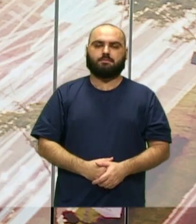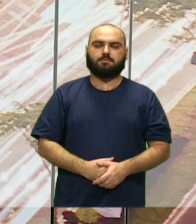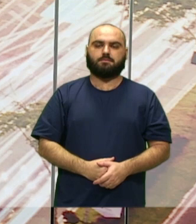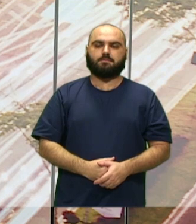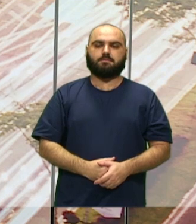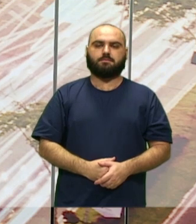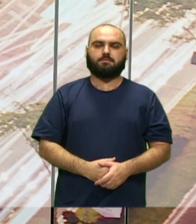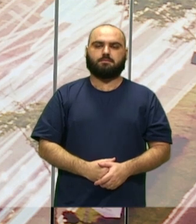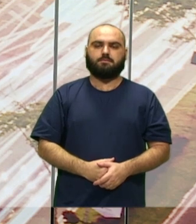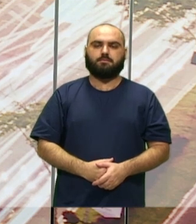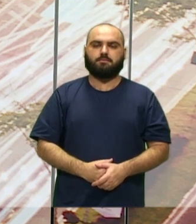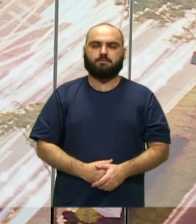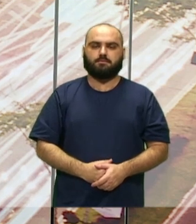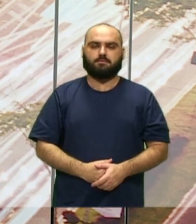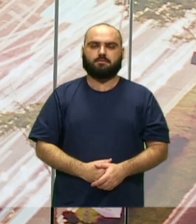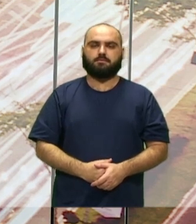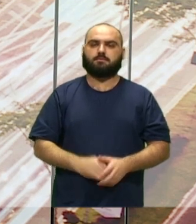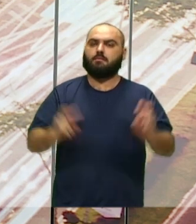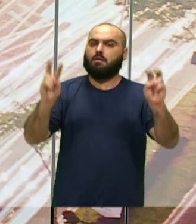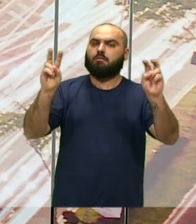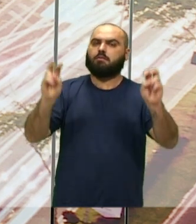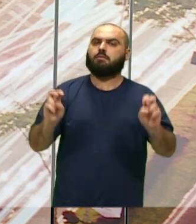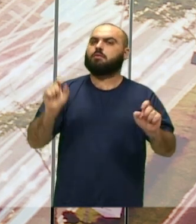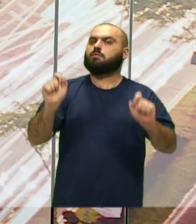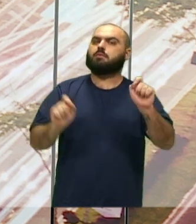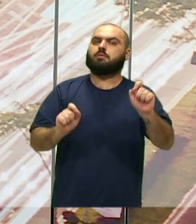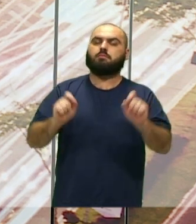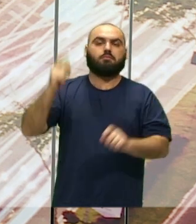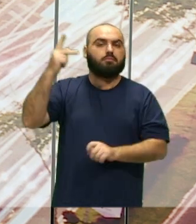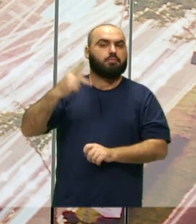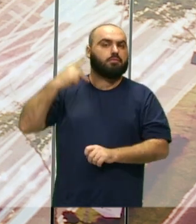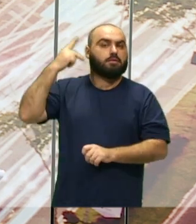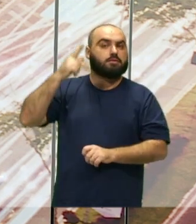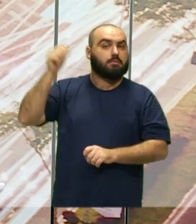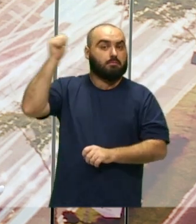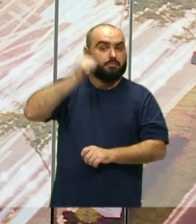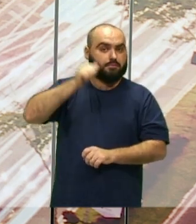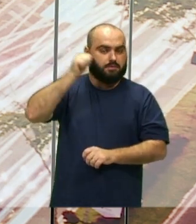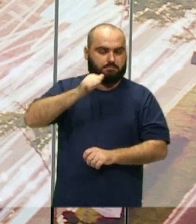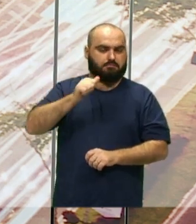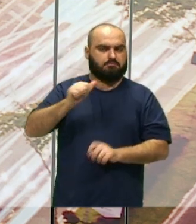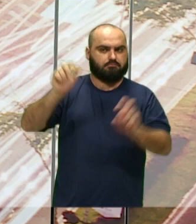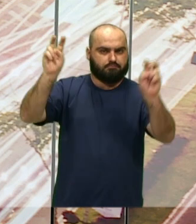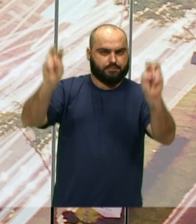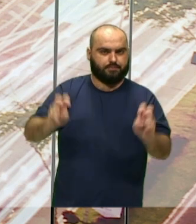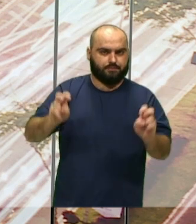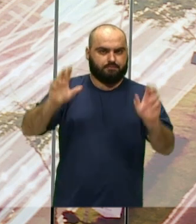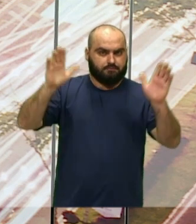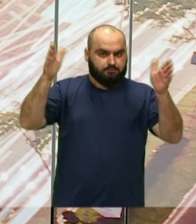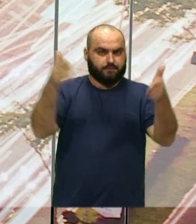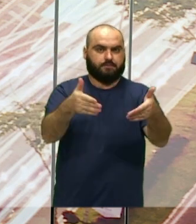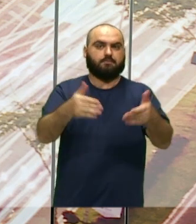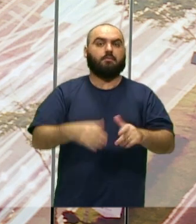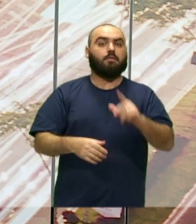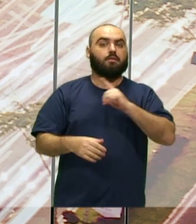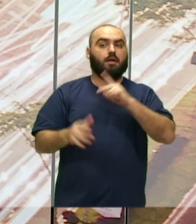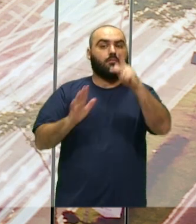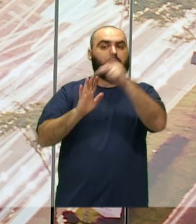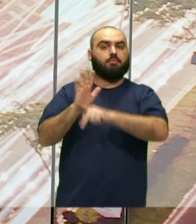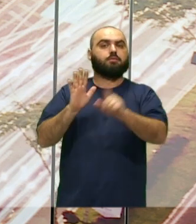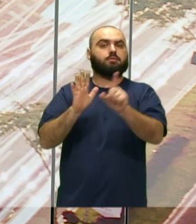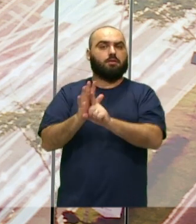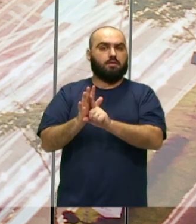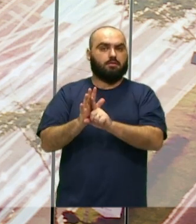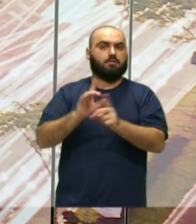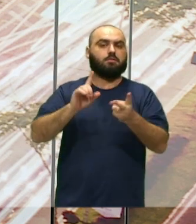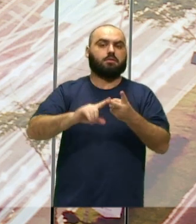outros assuntos, a temas relacionados às políticas públicas para a mulher, né? Porque tem projetos de lei, tem indicações